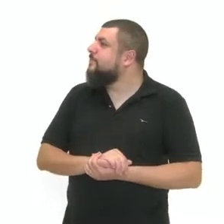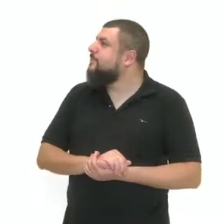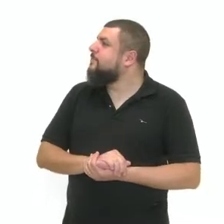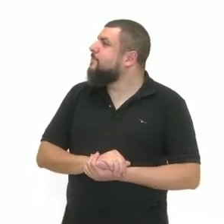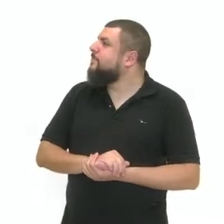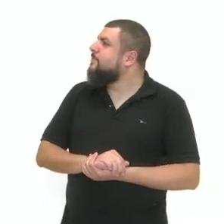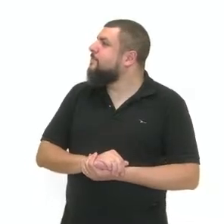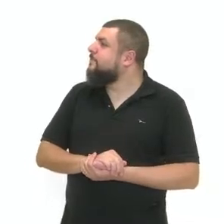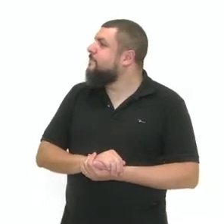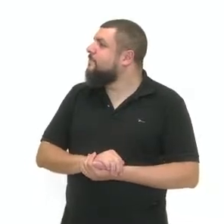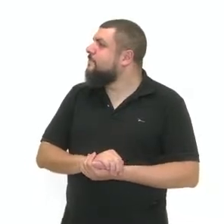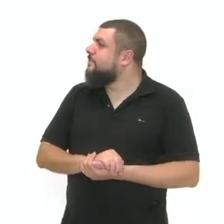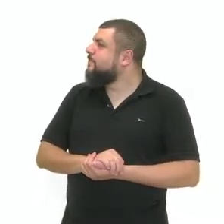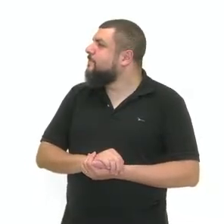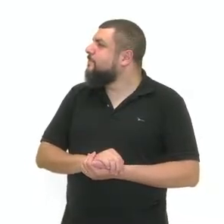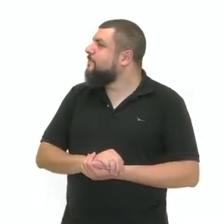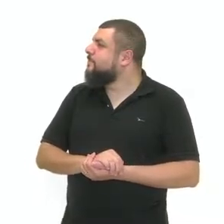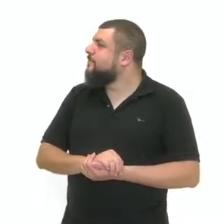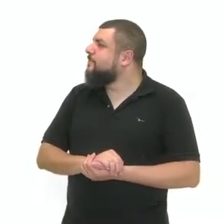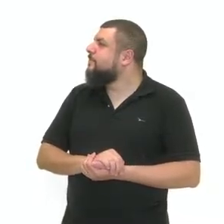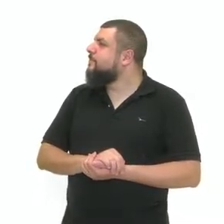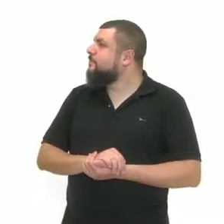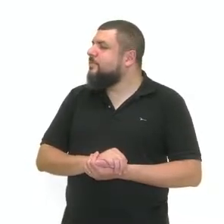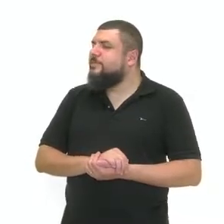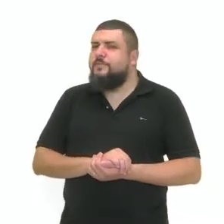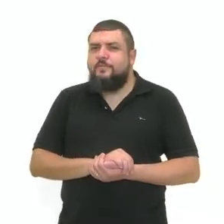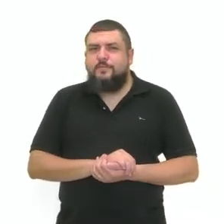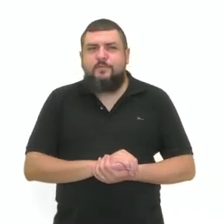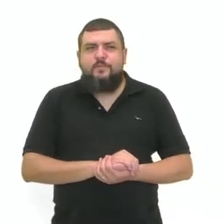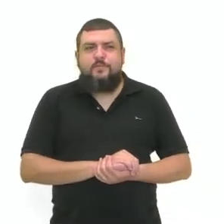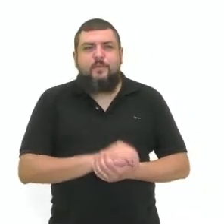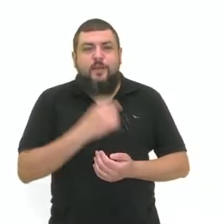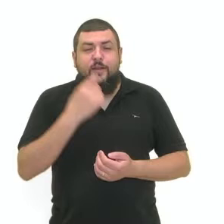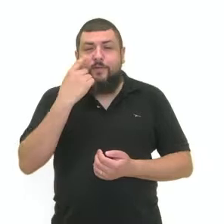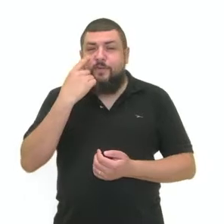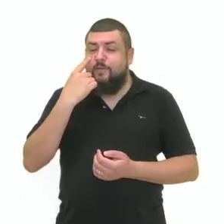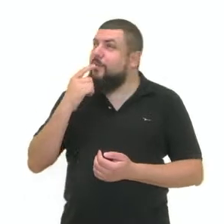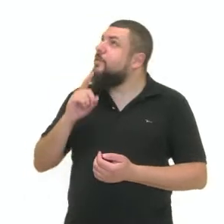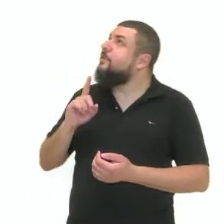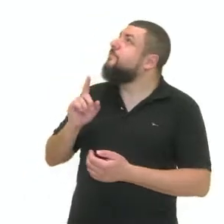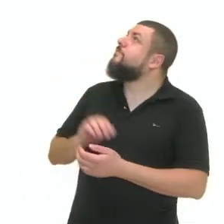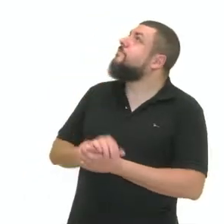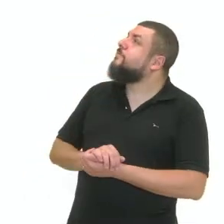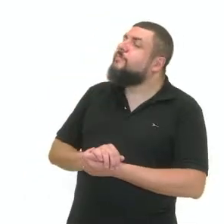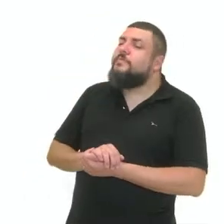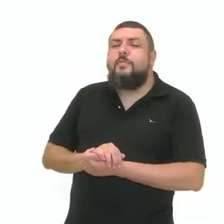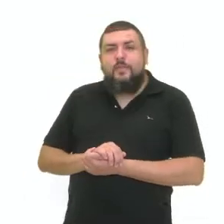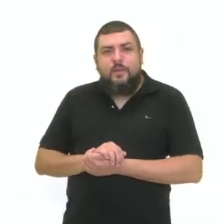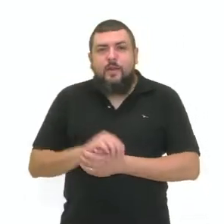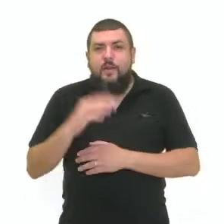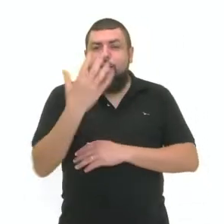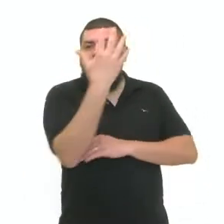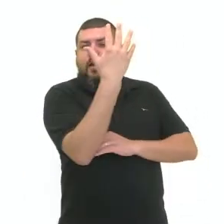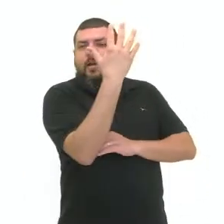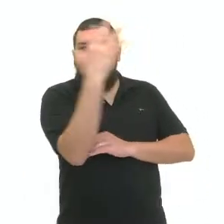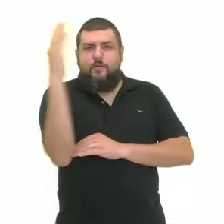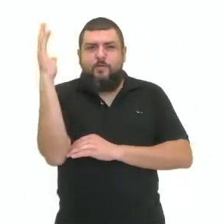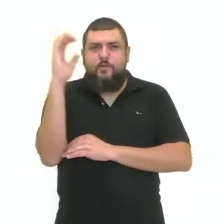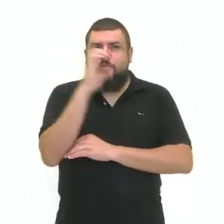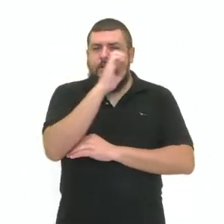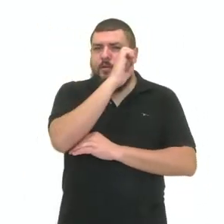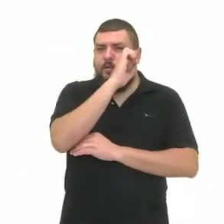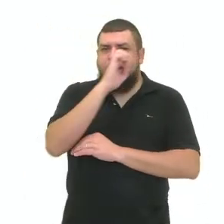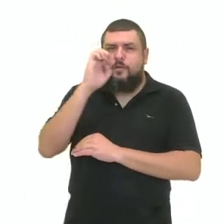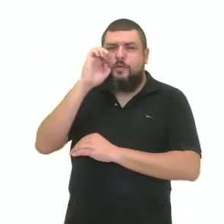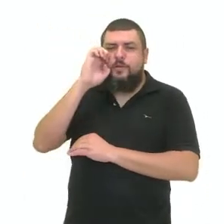tipo de clima, por exemplo, né, no caso aqui ó, da floresta equatorial, repare, né, uma umidade maior, uma